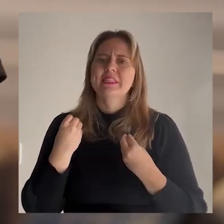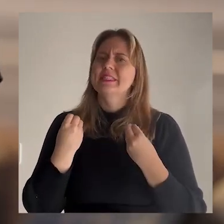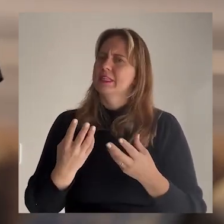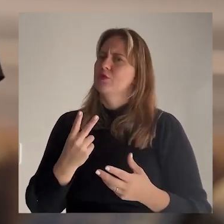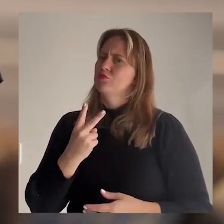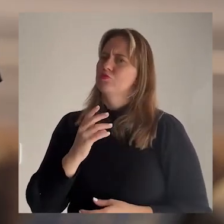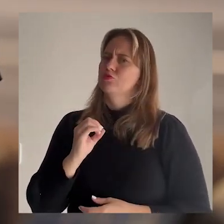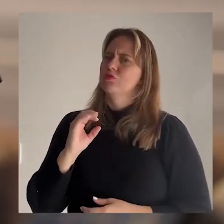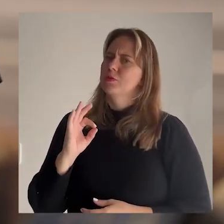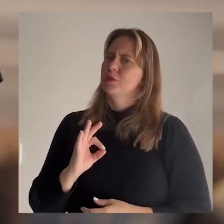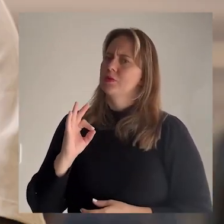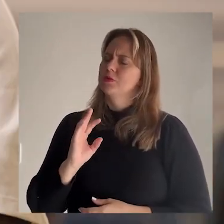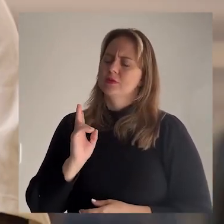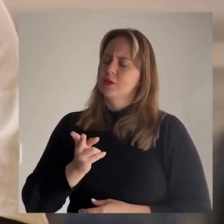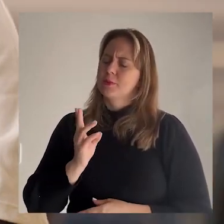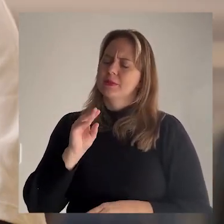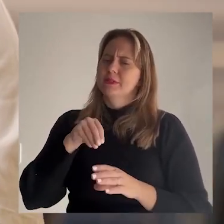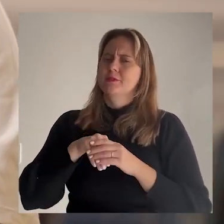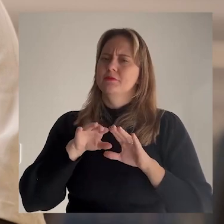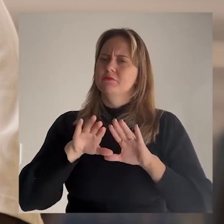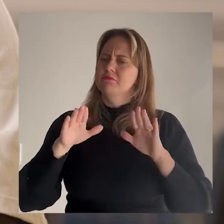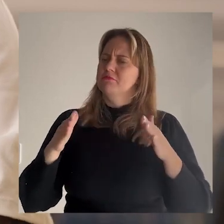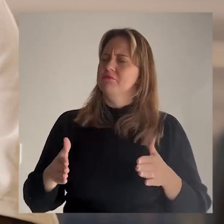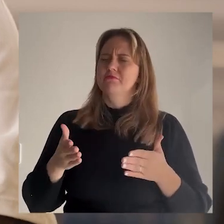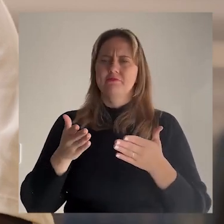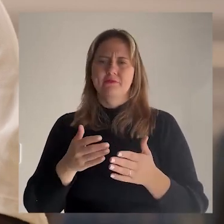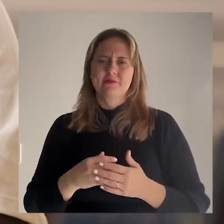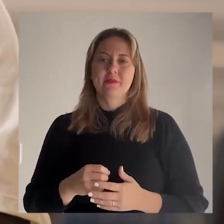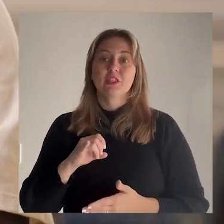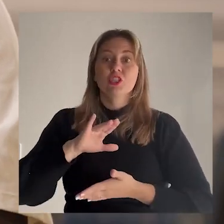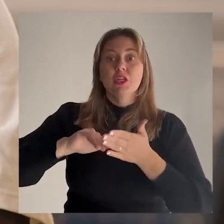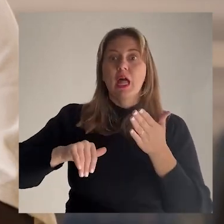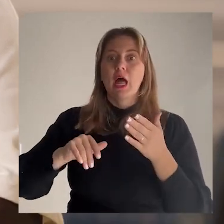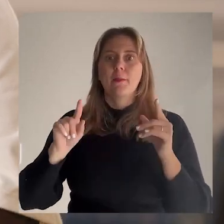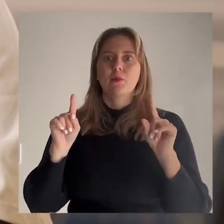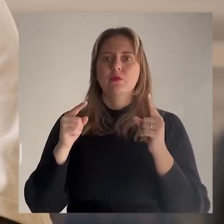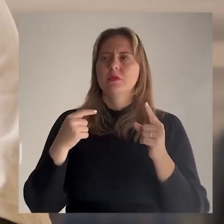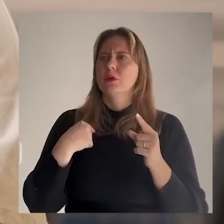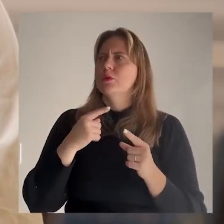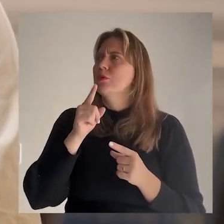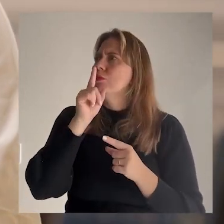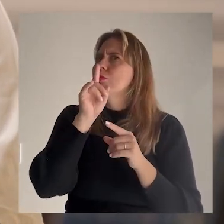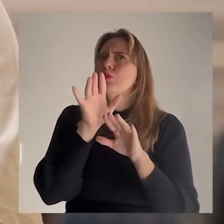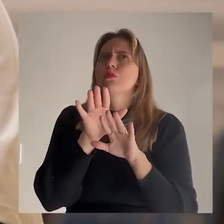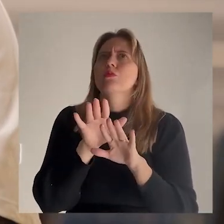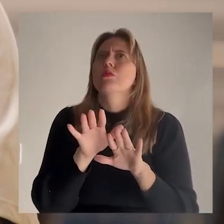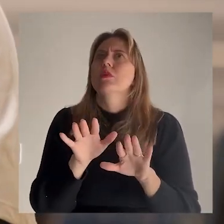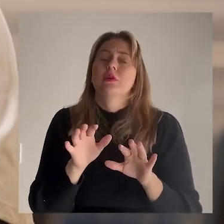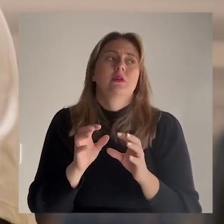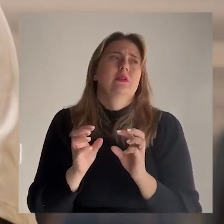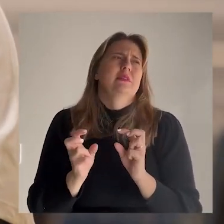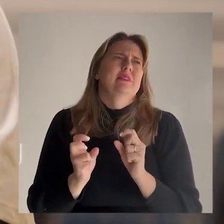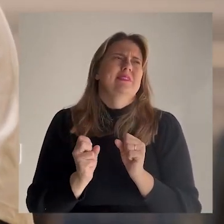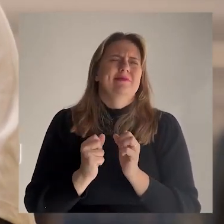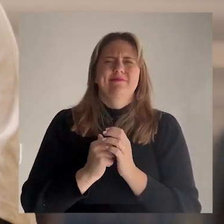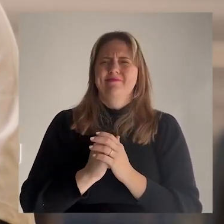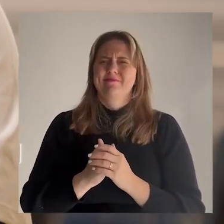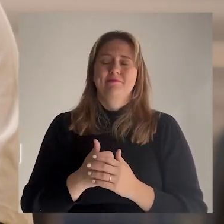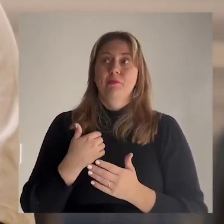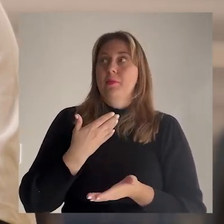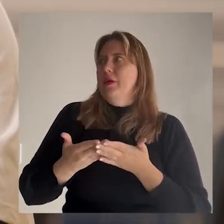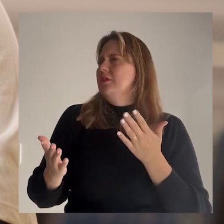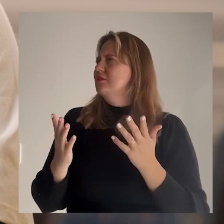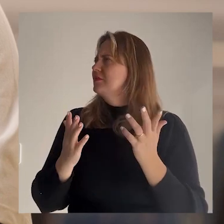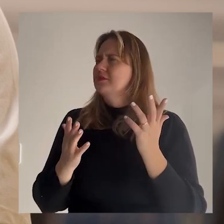200% sempre em cima do palco. Se me tirar a música, se eu chegar num lugar onde for silêncio, não ter música, alguma coisa assim, mano, me